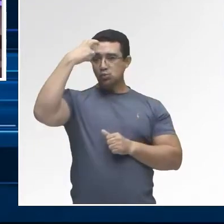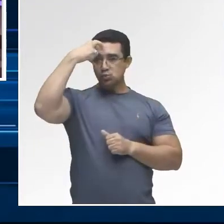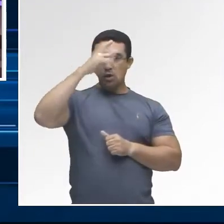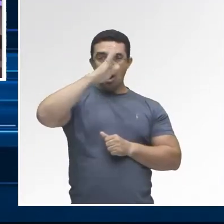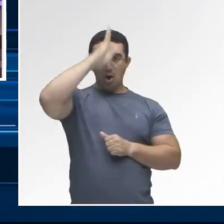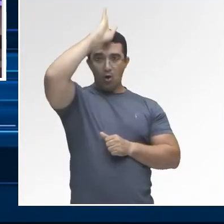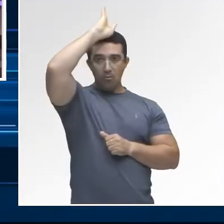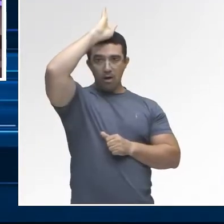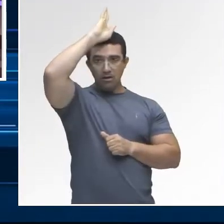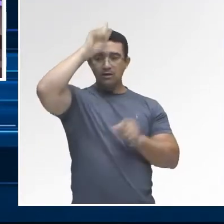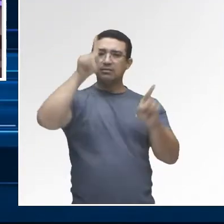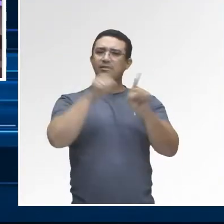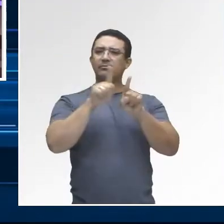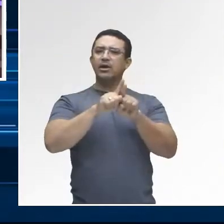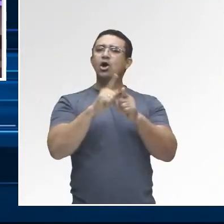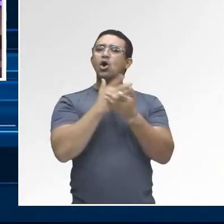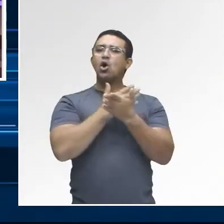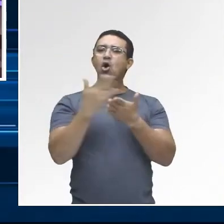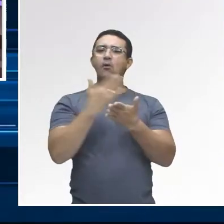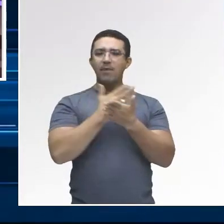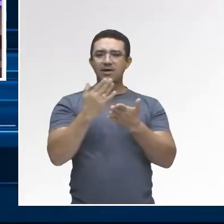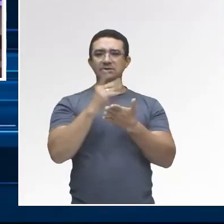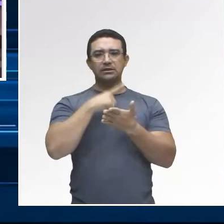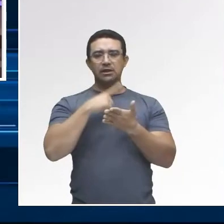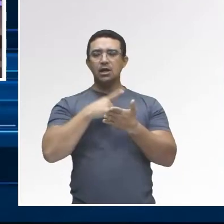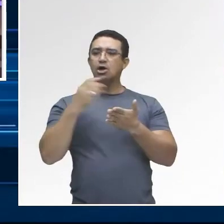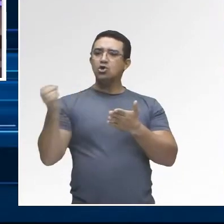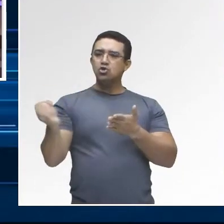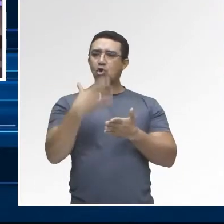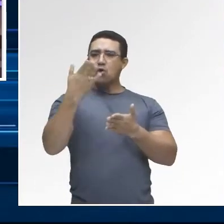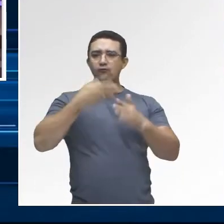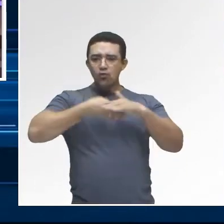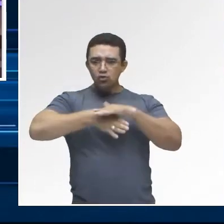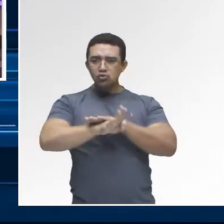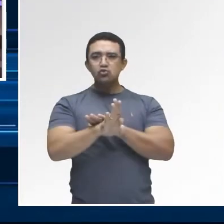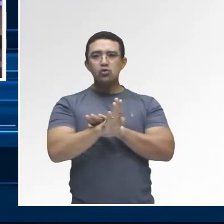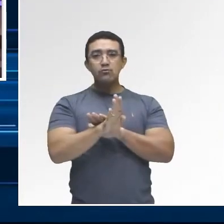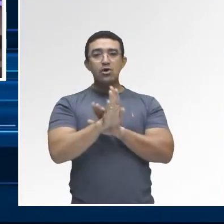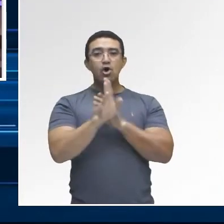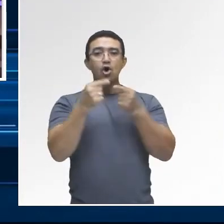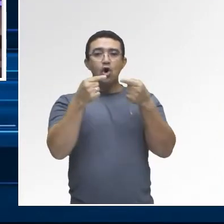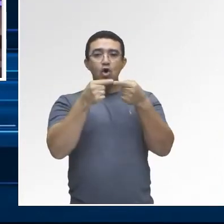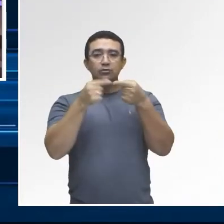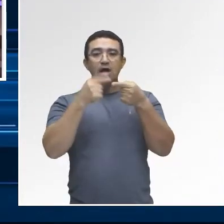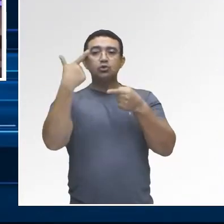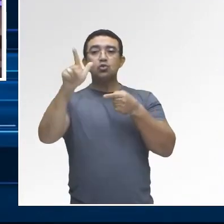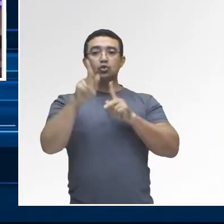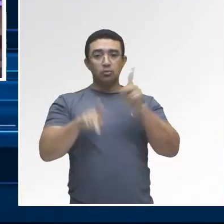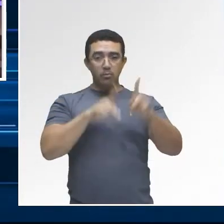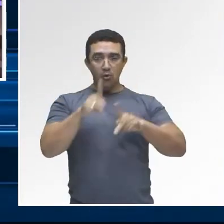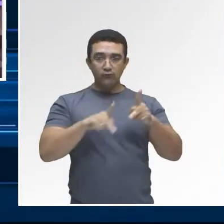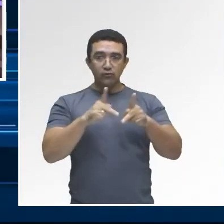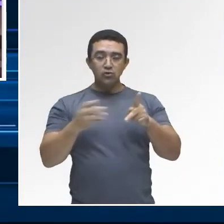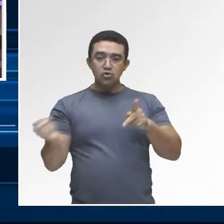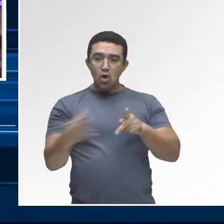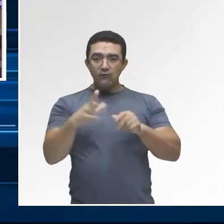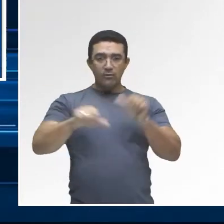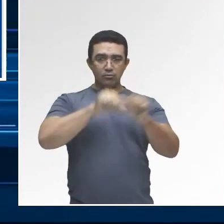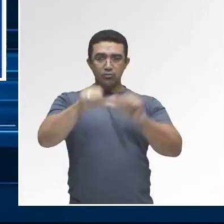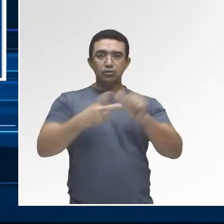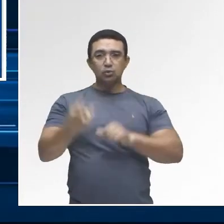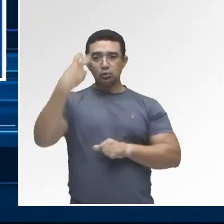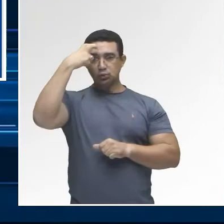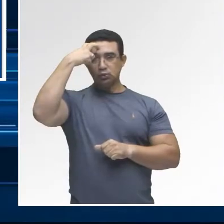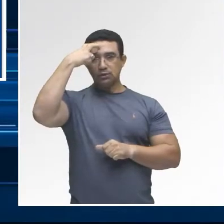novos hábitos alimentares, vão trazer novos costumes a partir do contato com esses povos. Prosseguindo, a gente vai ver ali mais à